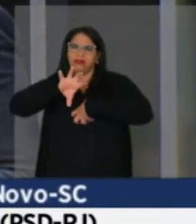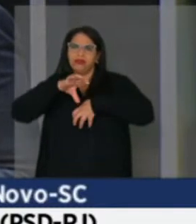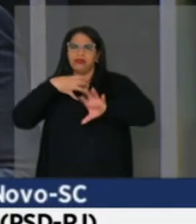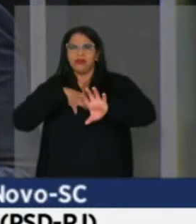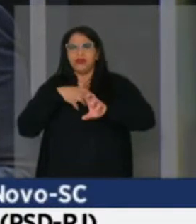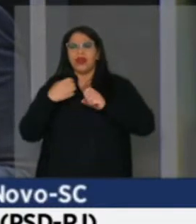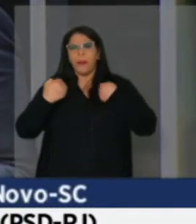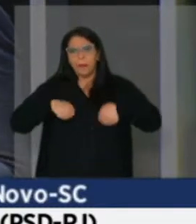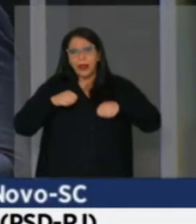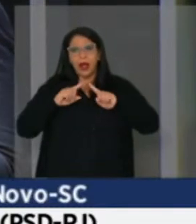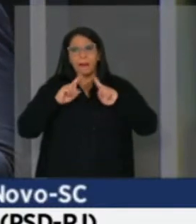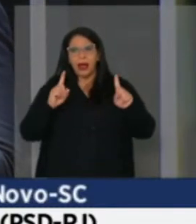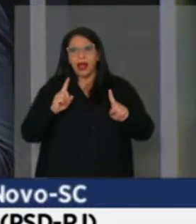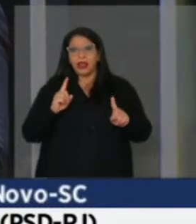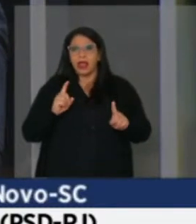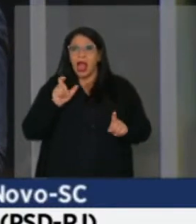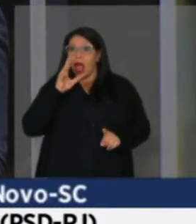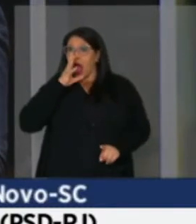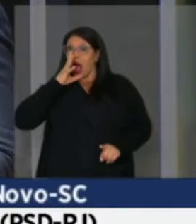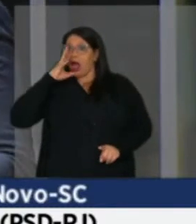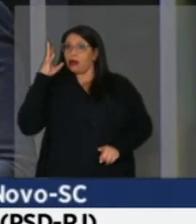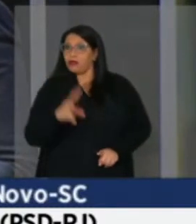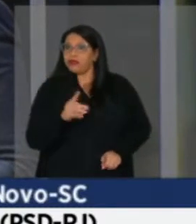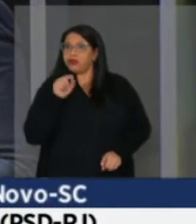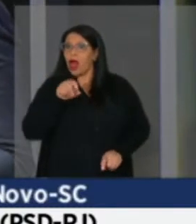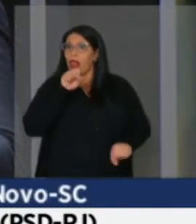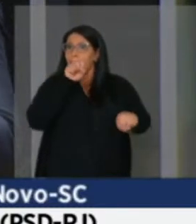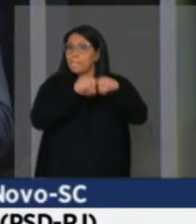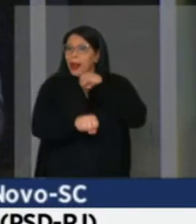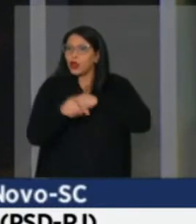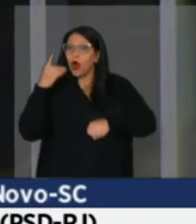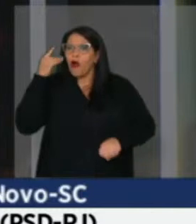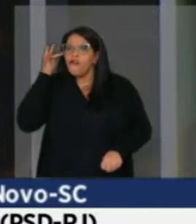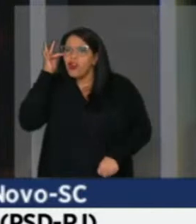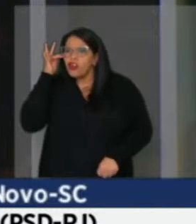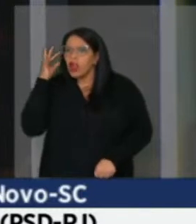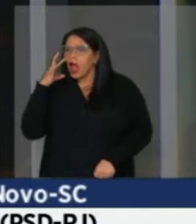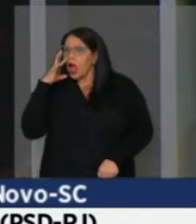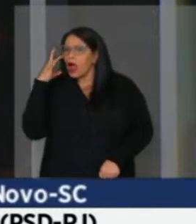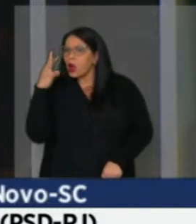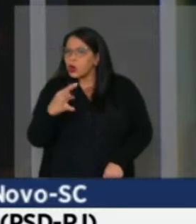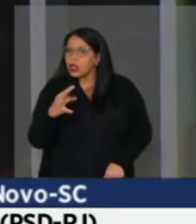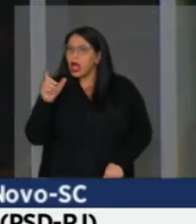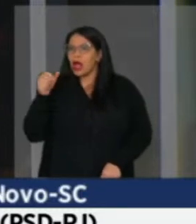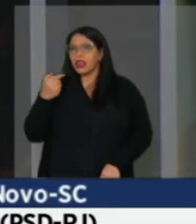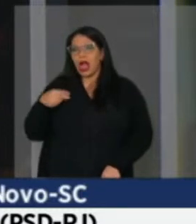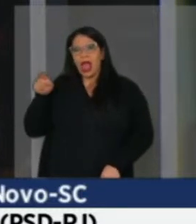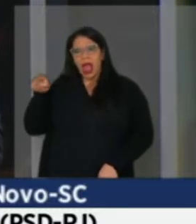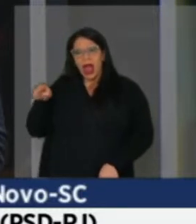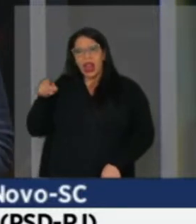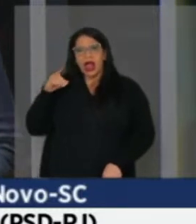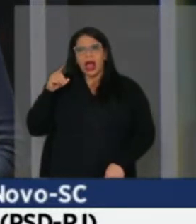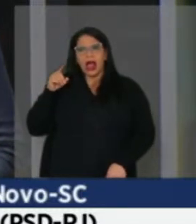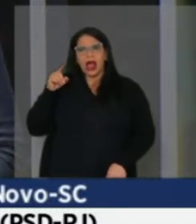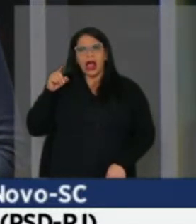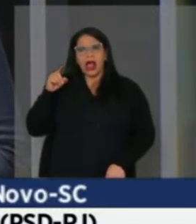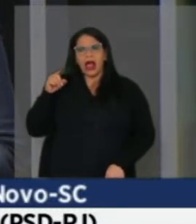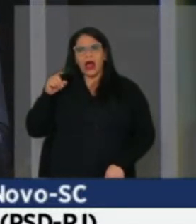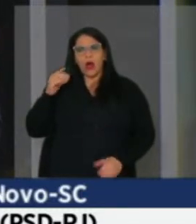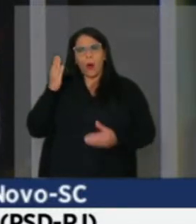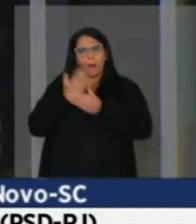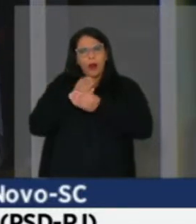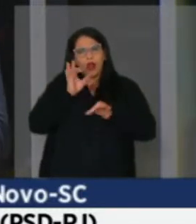Alguém acusado de um crime bárbaro, sendo acusada, aliás, representada aqui num processo